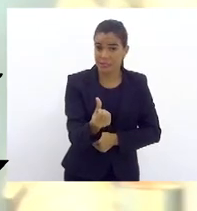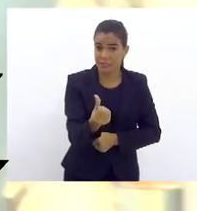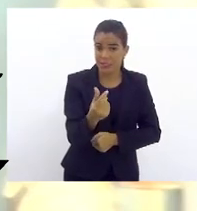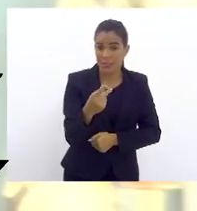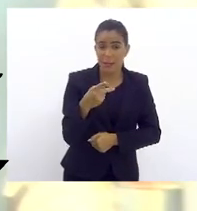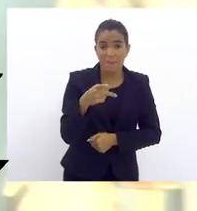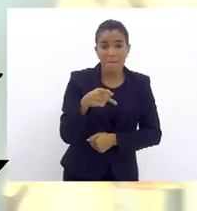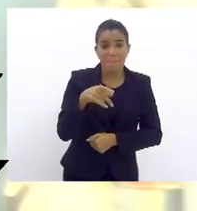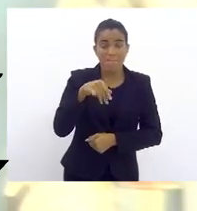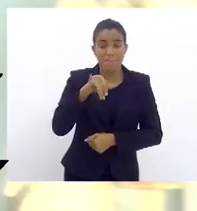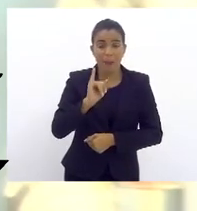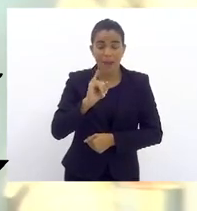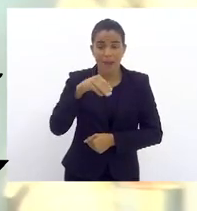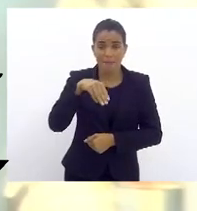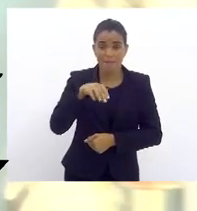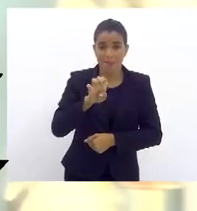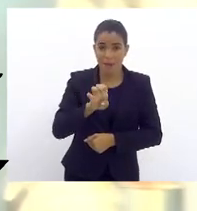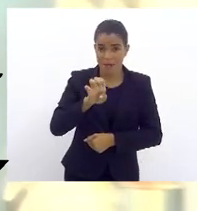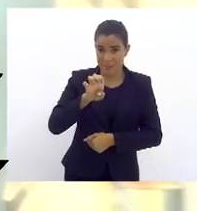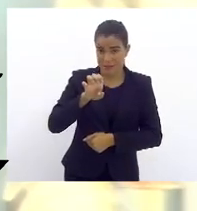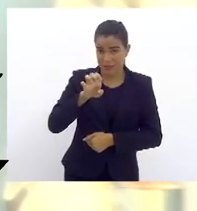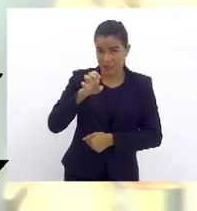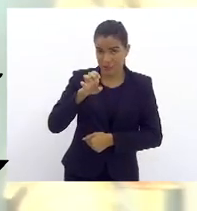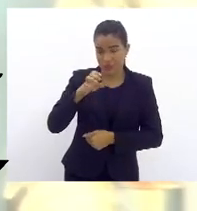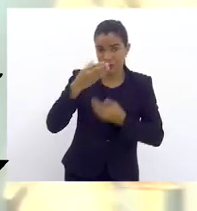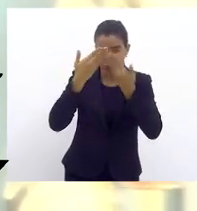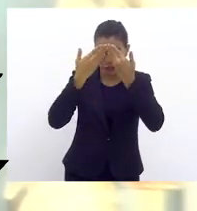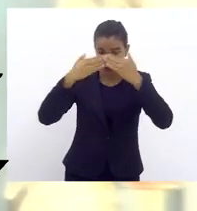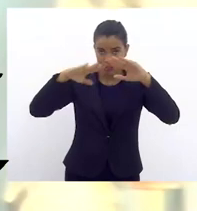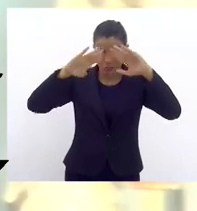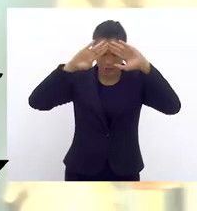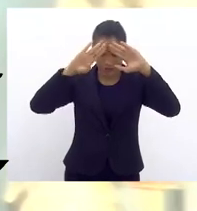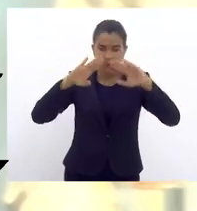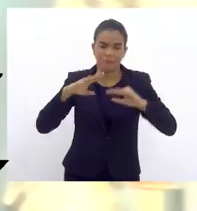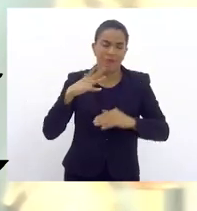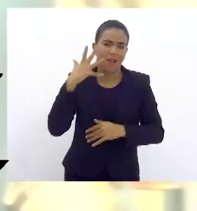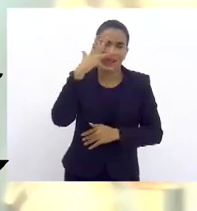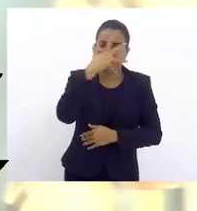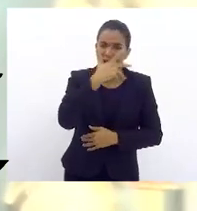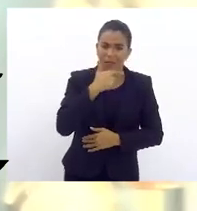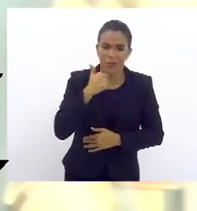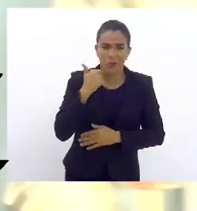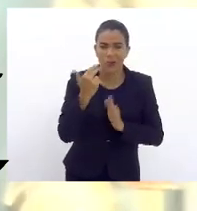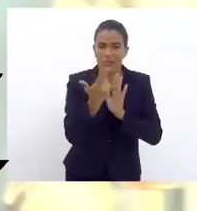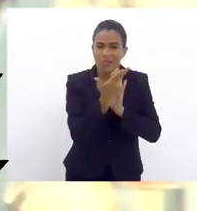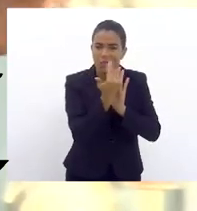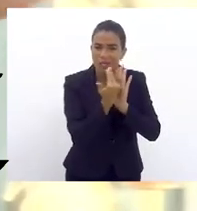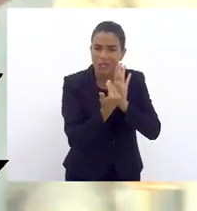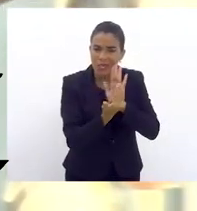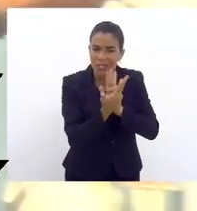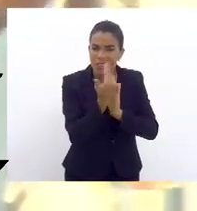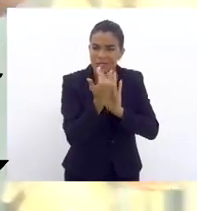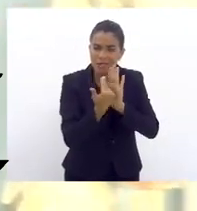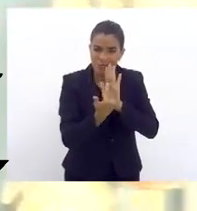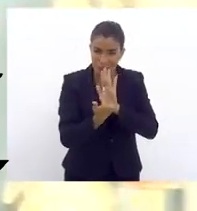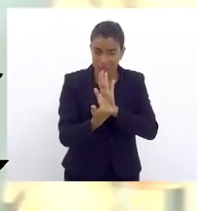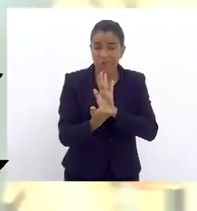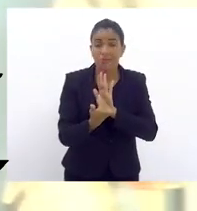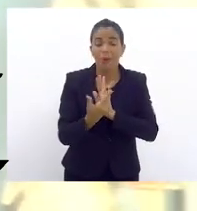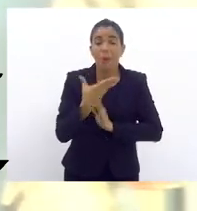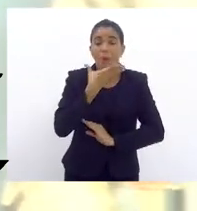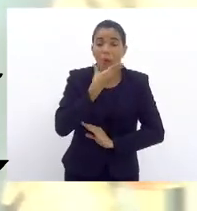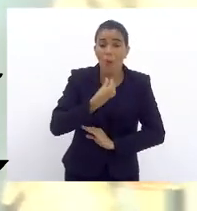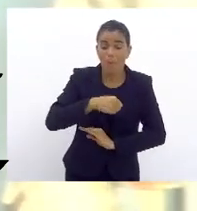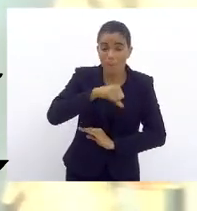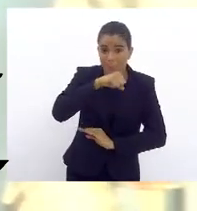Santo elaborou uma coisa chamada decálogo das oferendas uma coisa linda com desenhos e feitos exatamente para o pai de mãe de